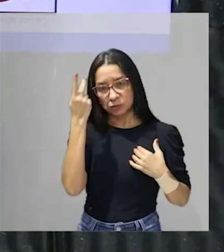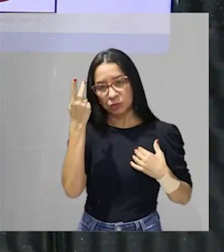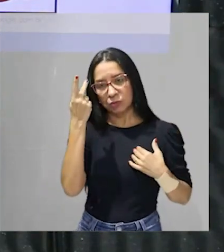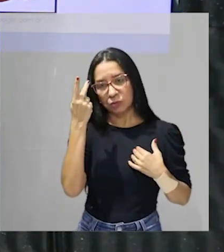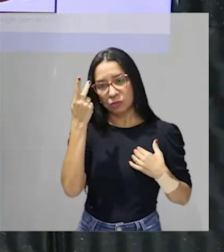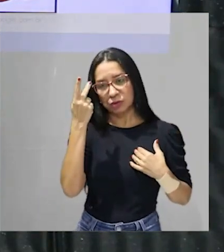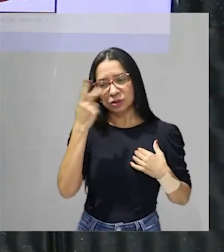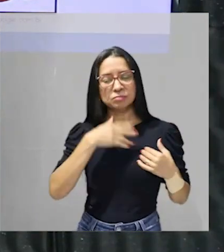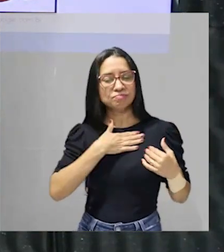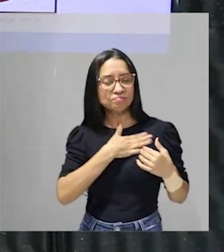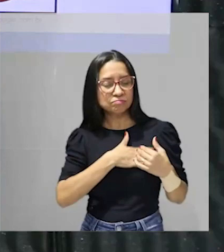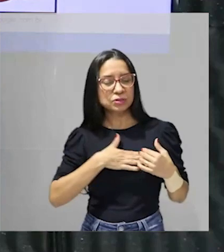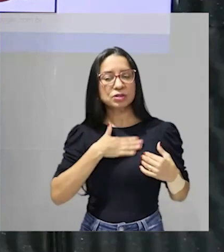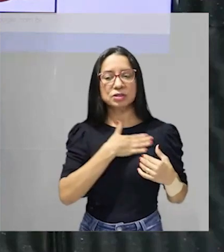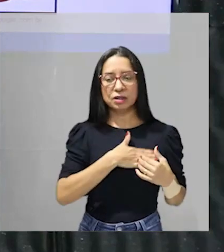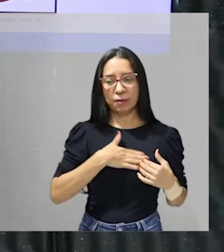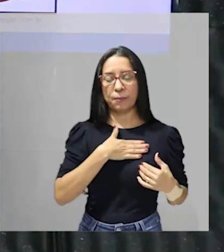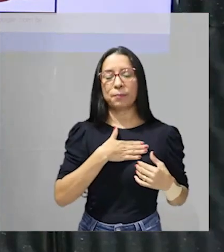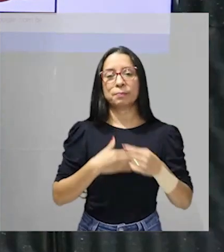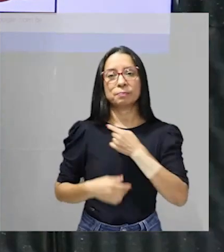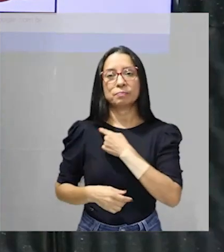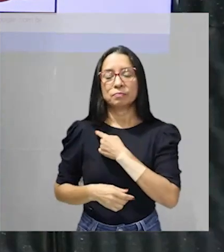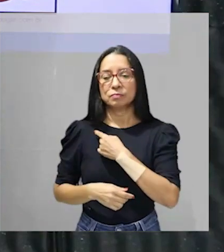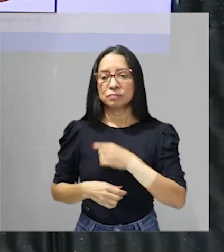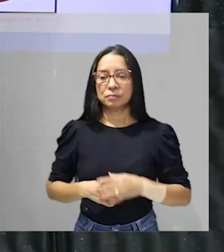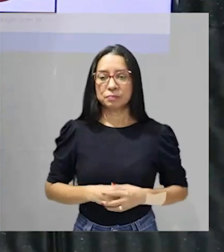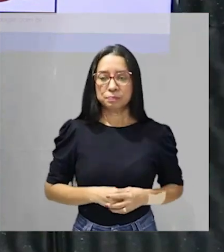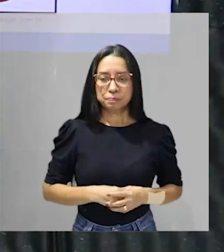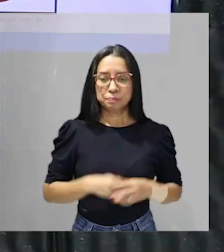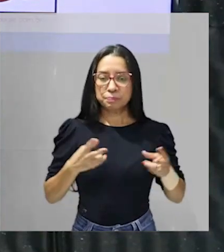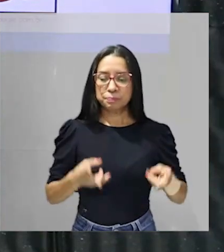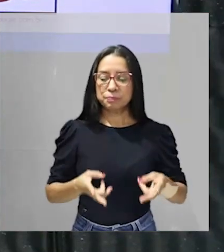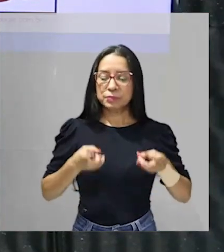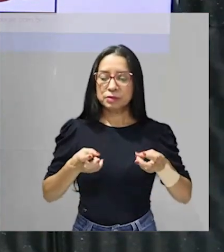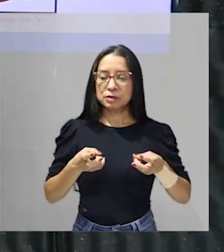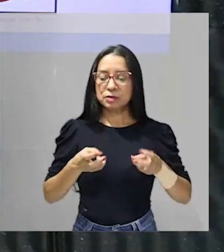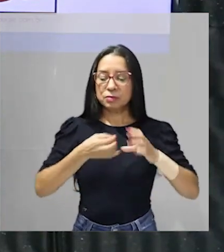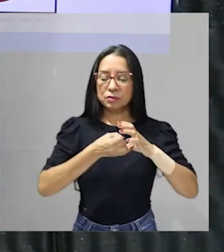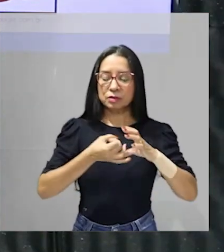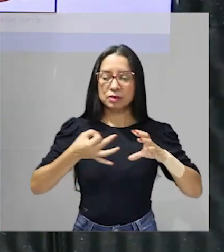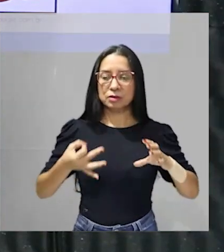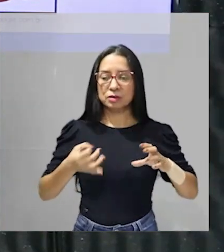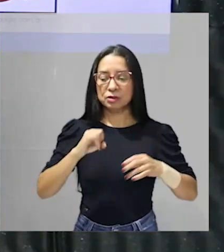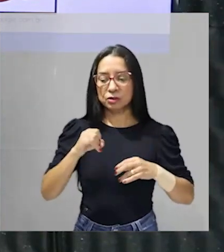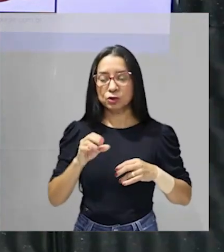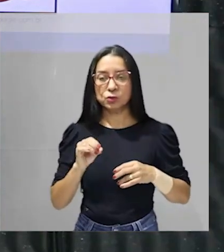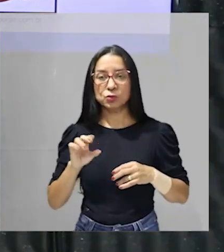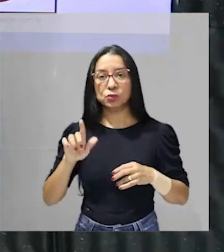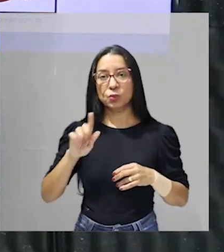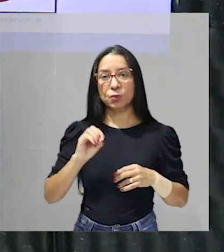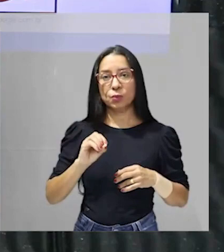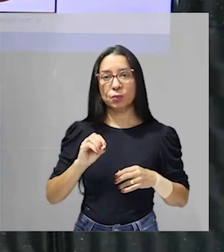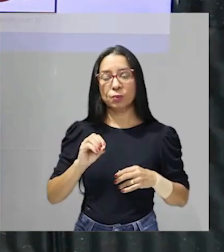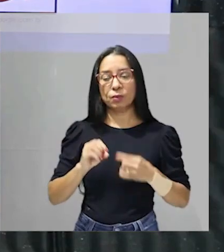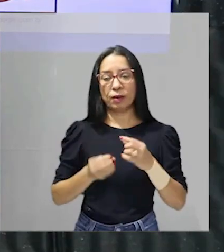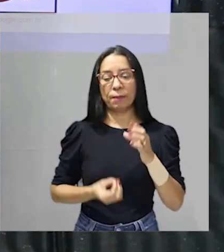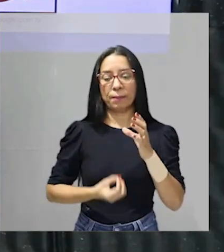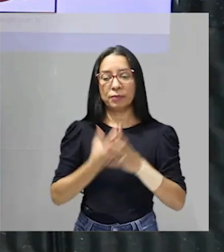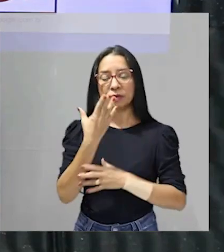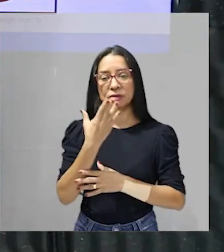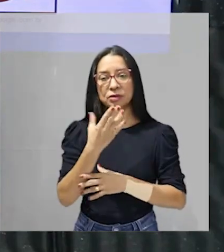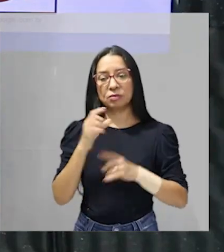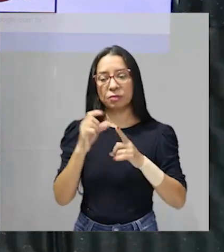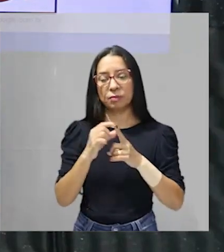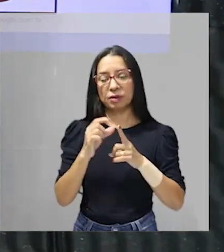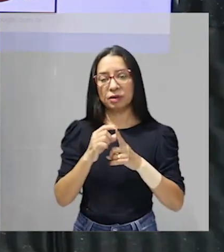é o que dá prazer o que diverte então percebam características do jogo que várias características do jogo aparecendo